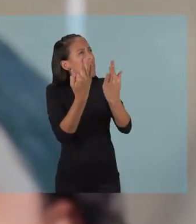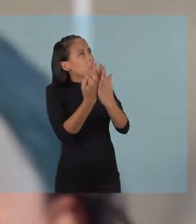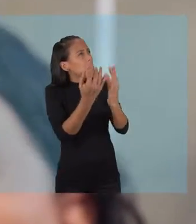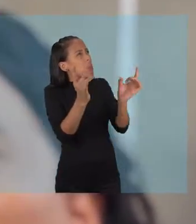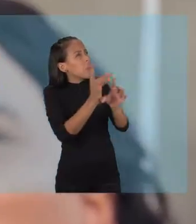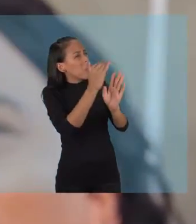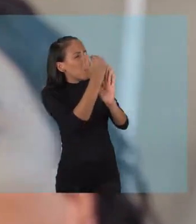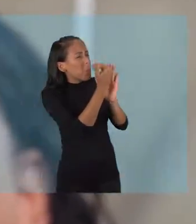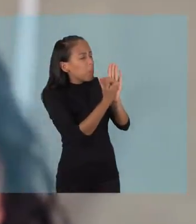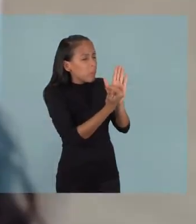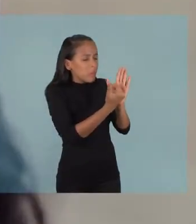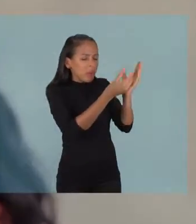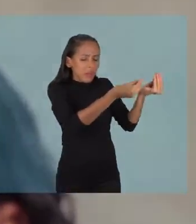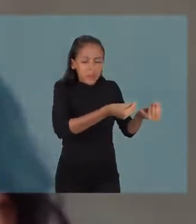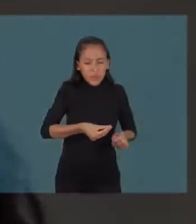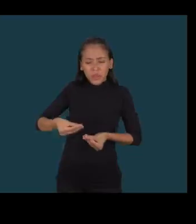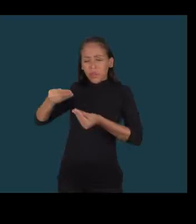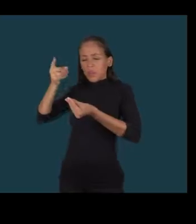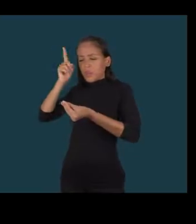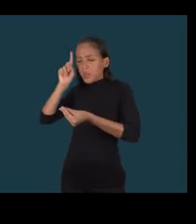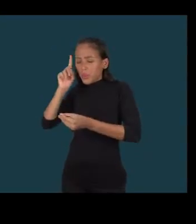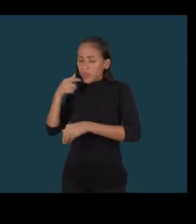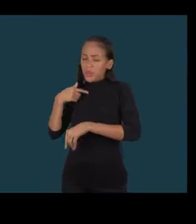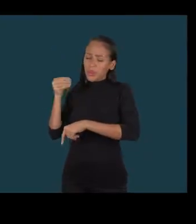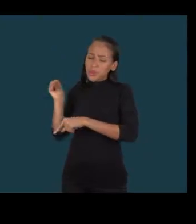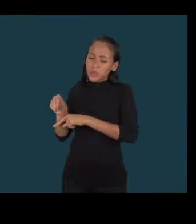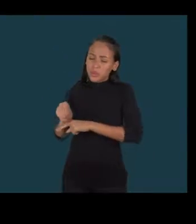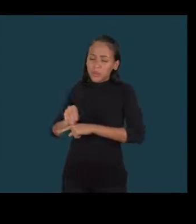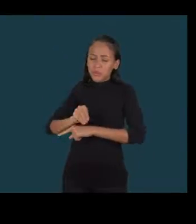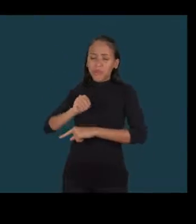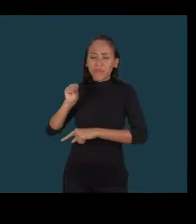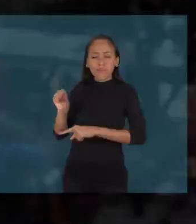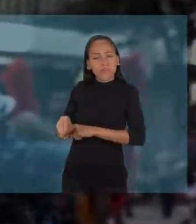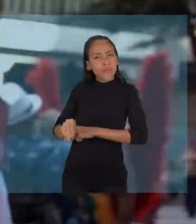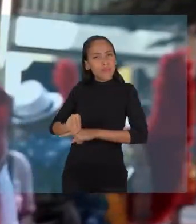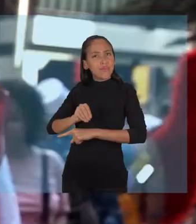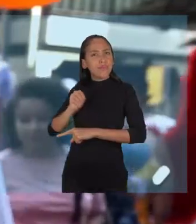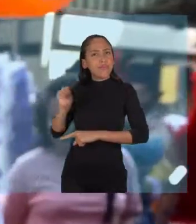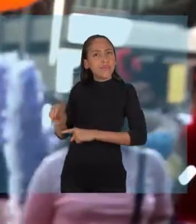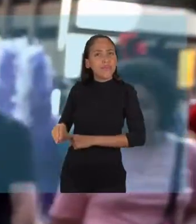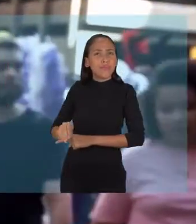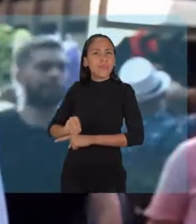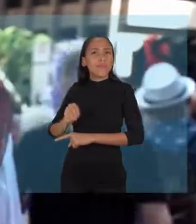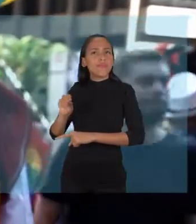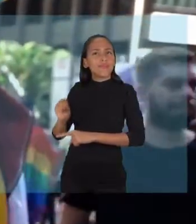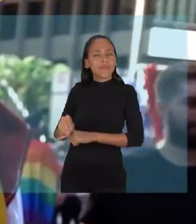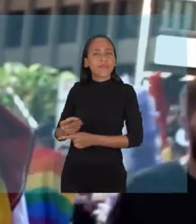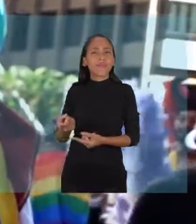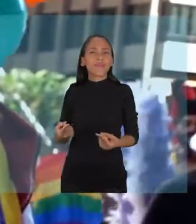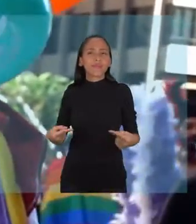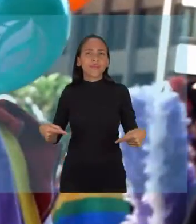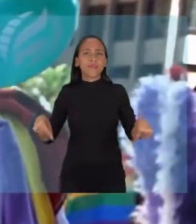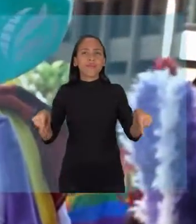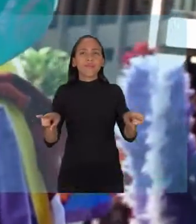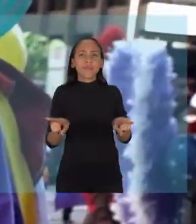da família. Cuida da rotina.